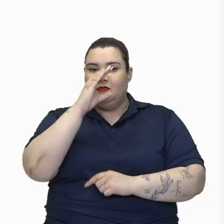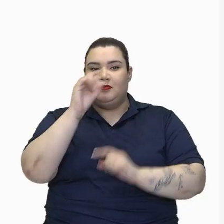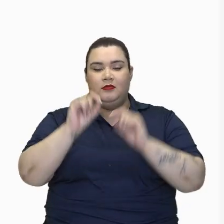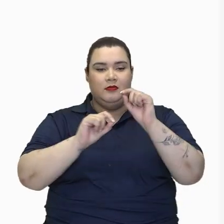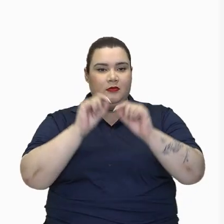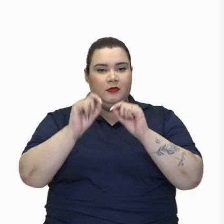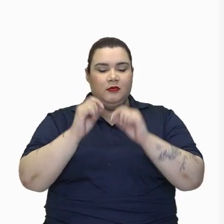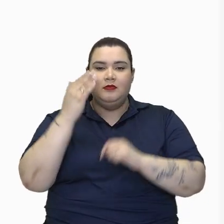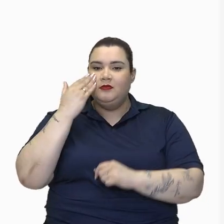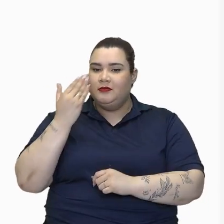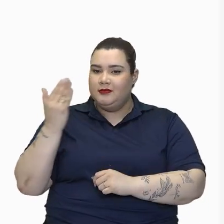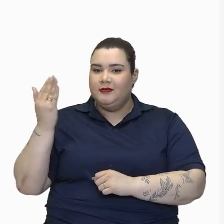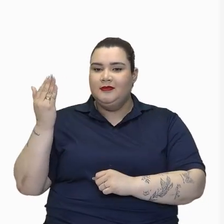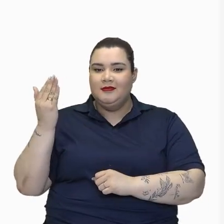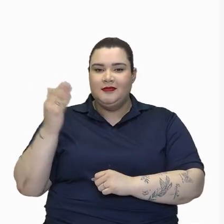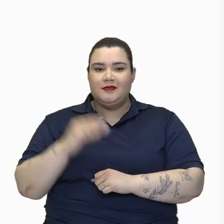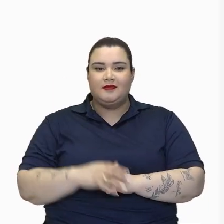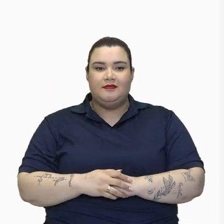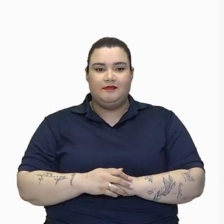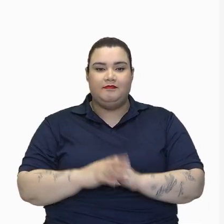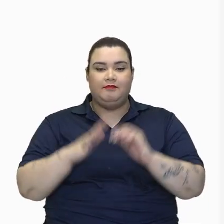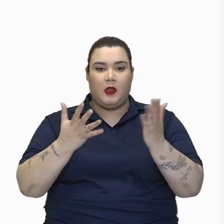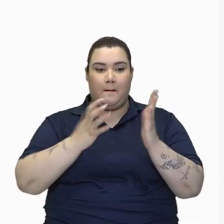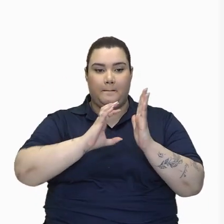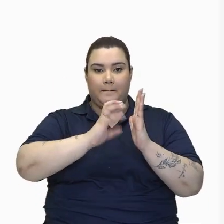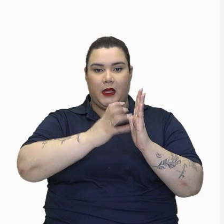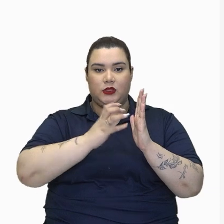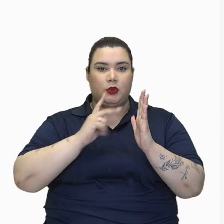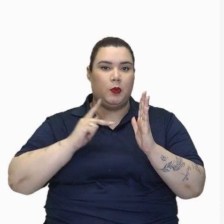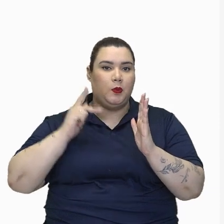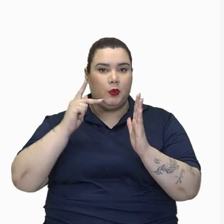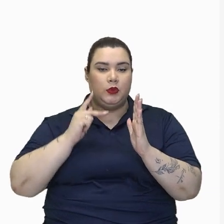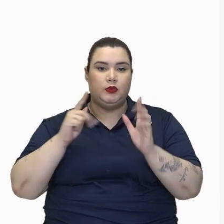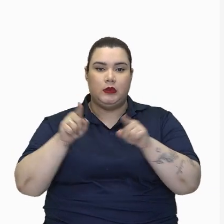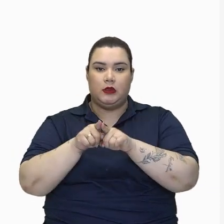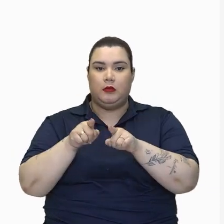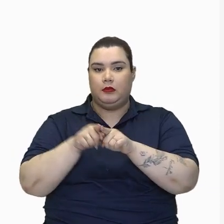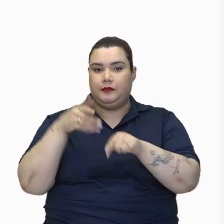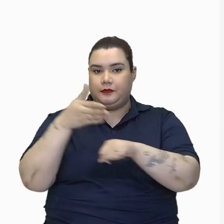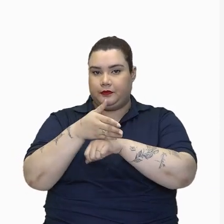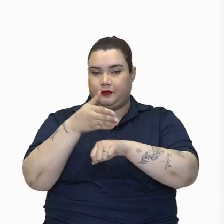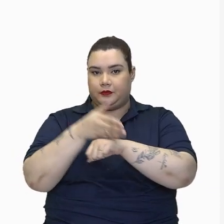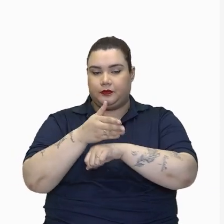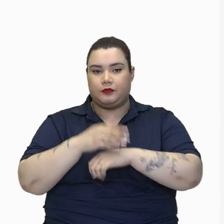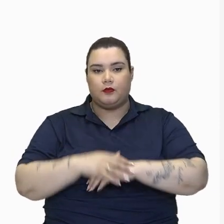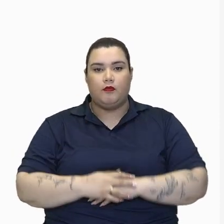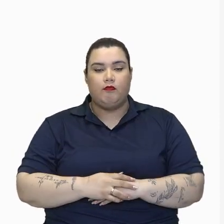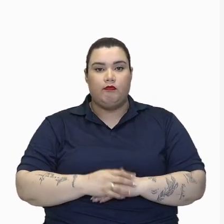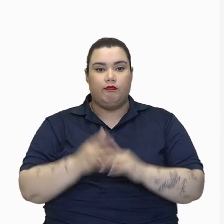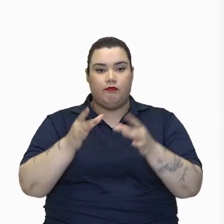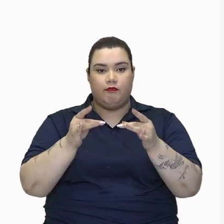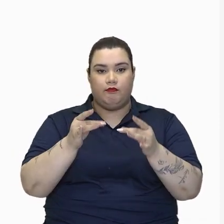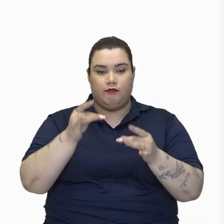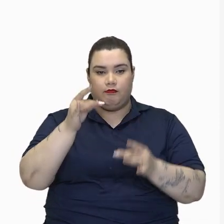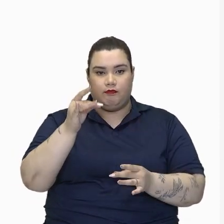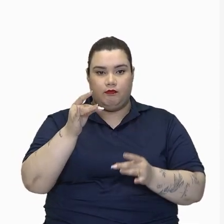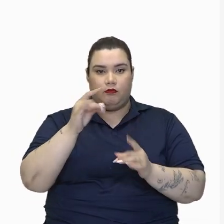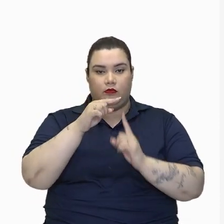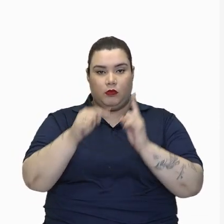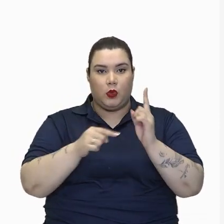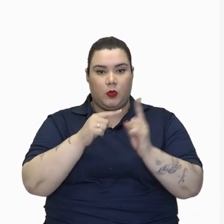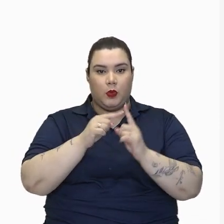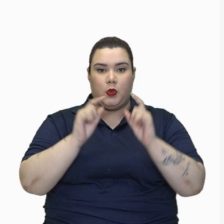conhecimento partidos políticos e participação. O detalhamento deste